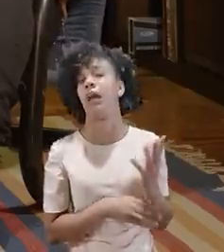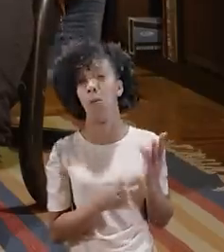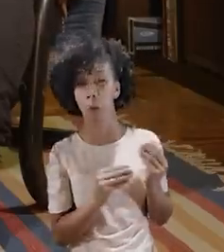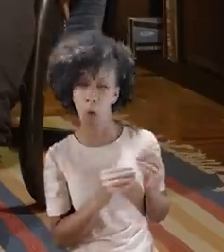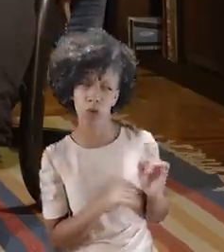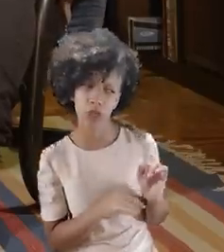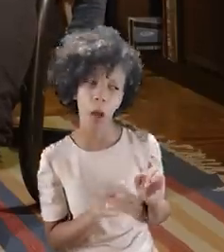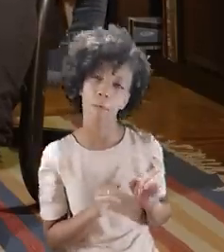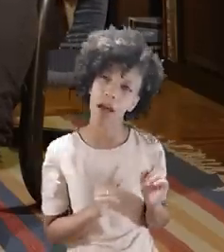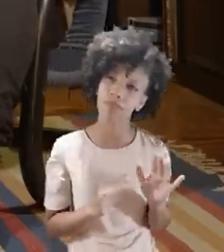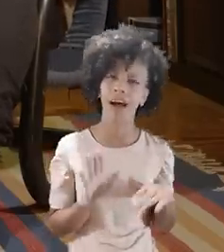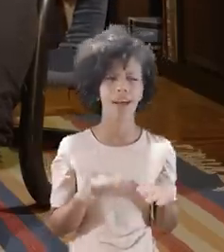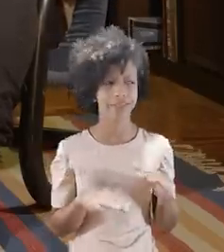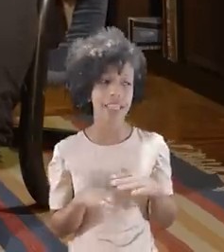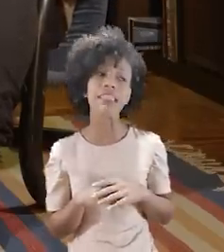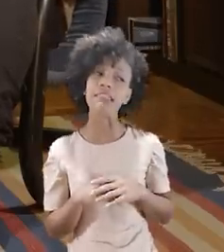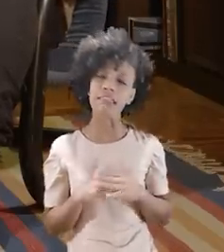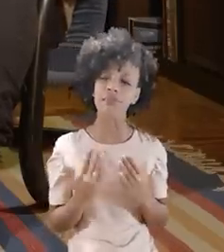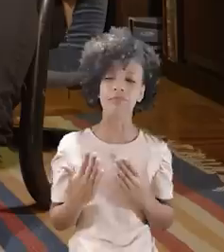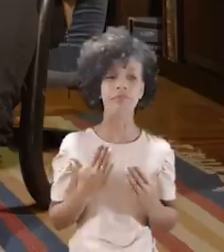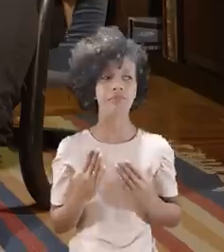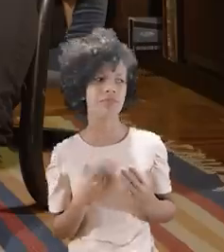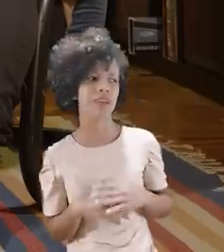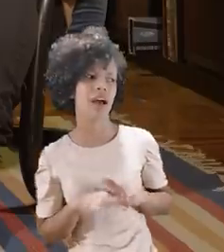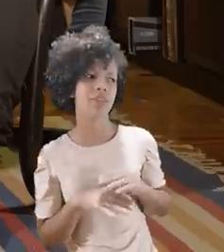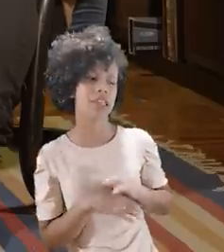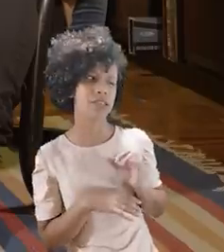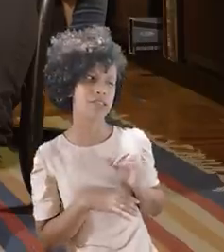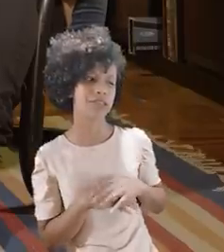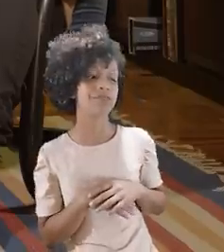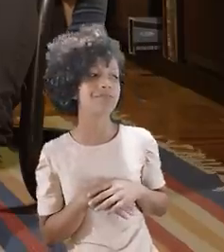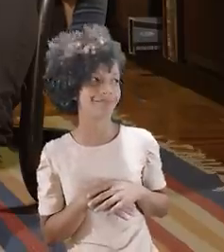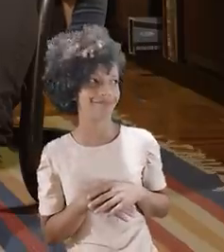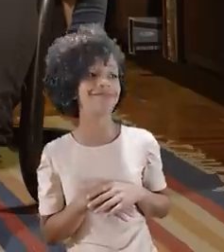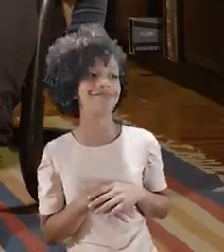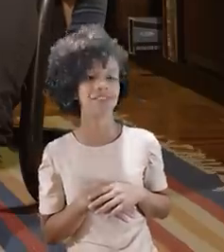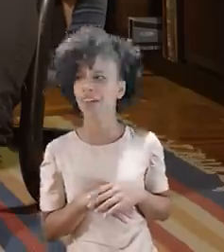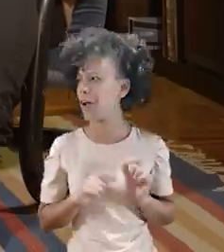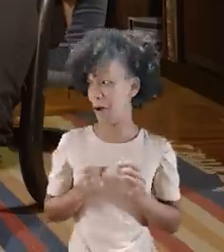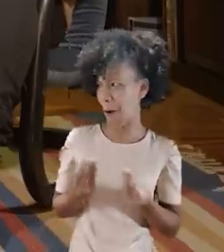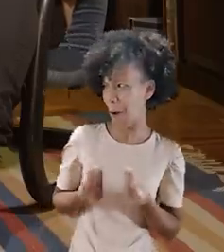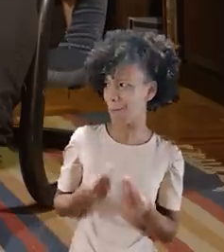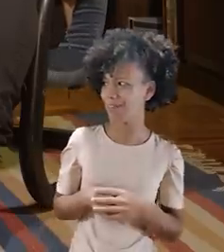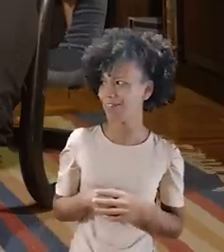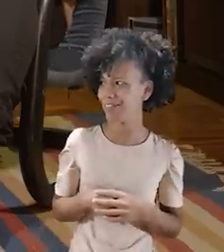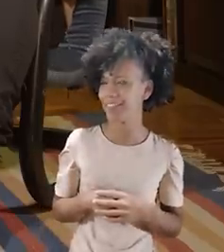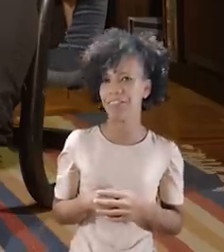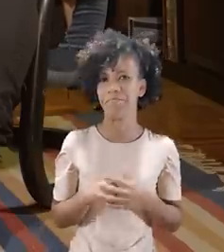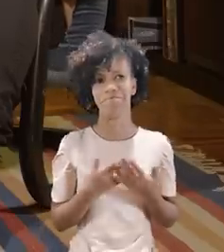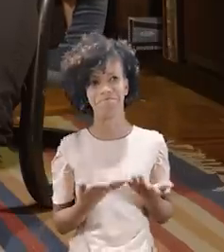muito muito assim não mano mas vez em quando dá uma uma suspeita né mas o cara De alguma coisa no ar parecer tipo